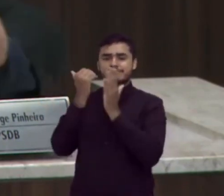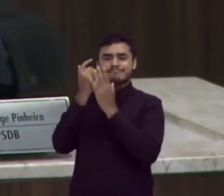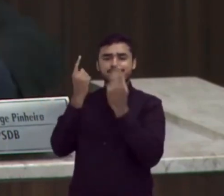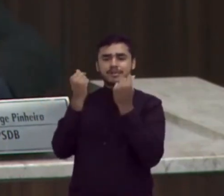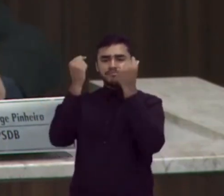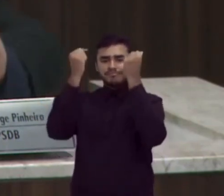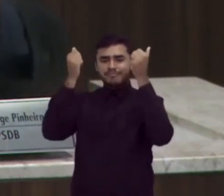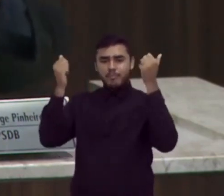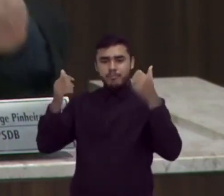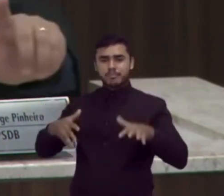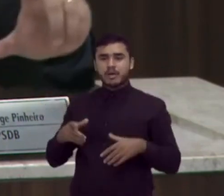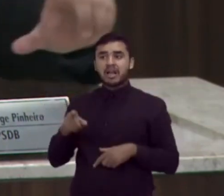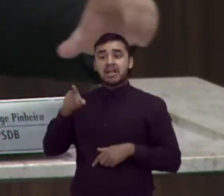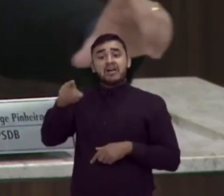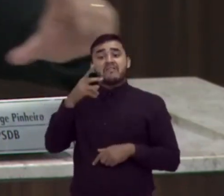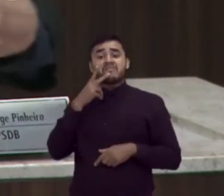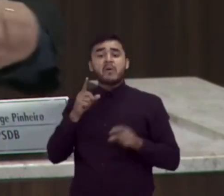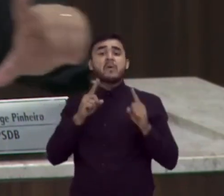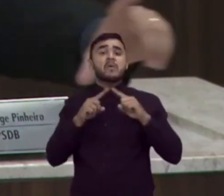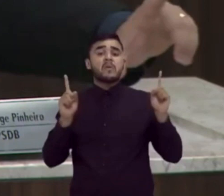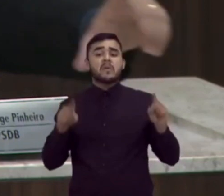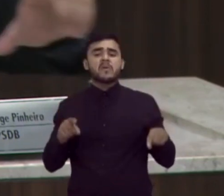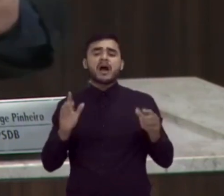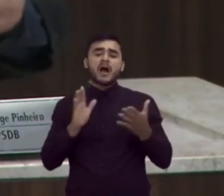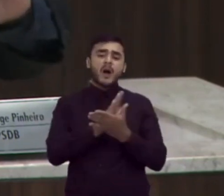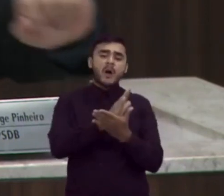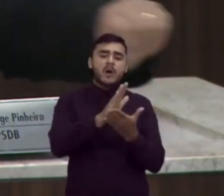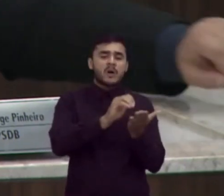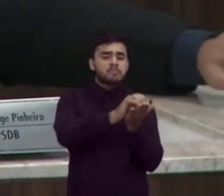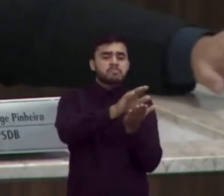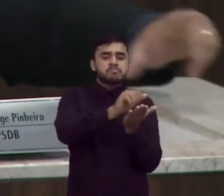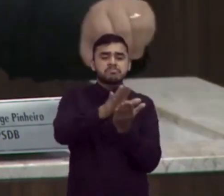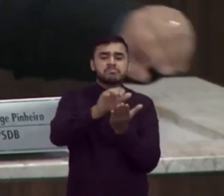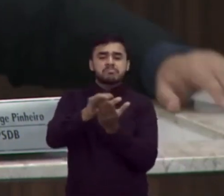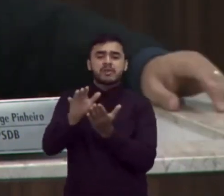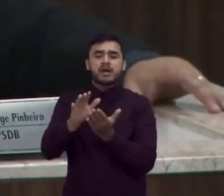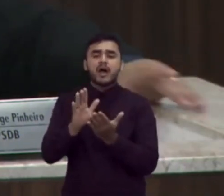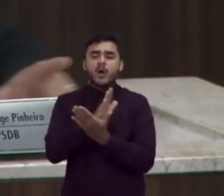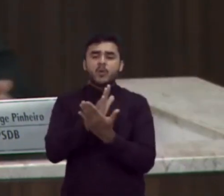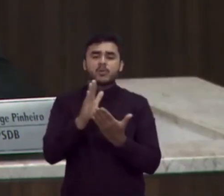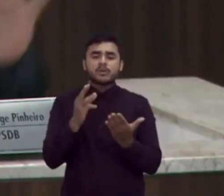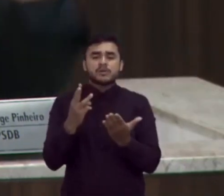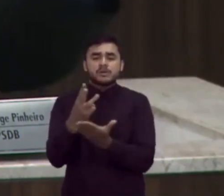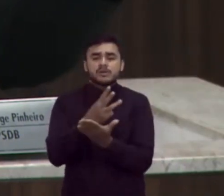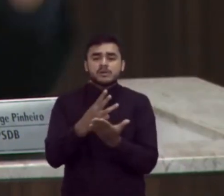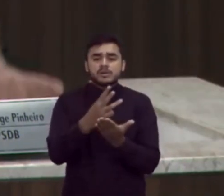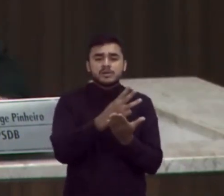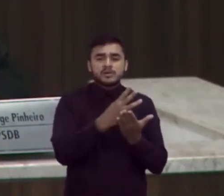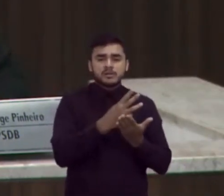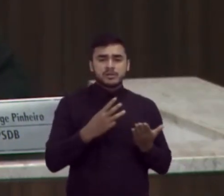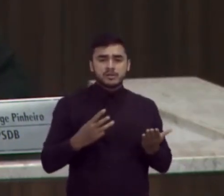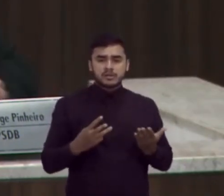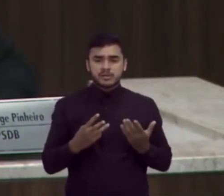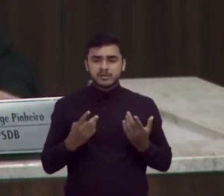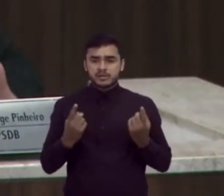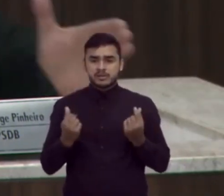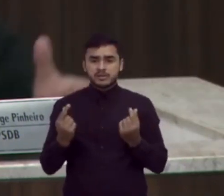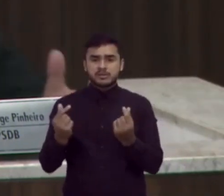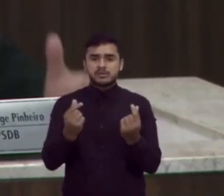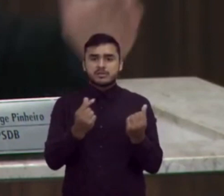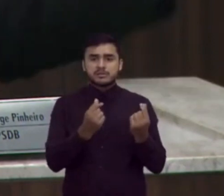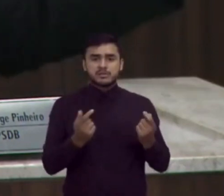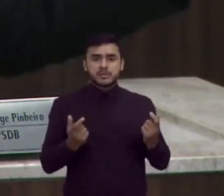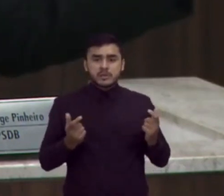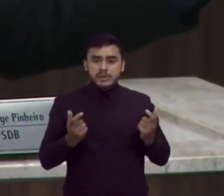enxugar a máquina, despedindo pessoal terceirizado, etc. Peraí, enxugar a máquina? Então é porque a